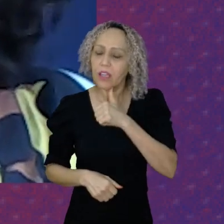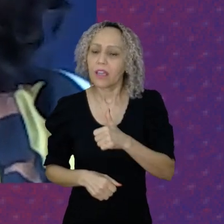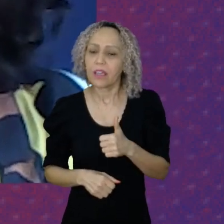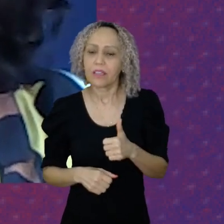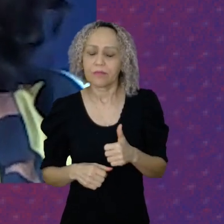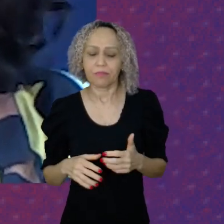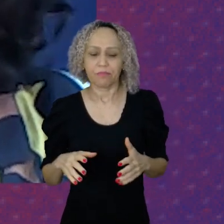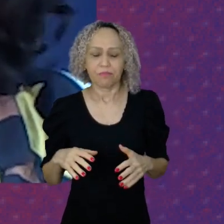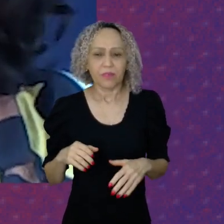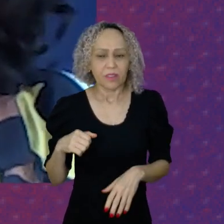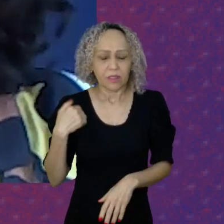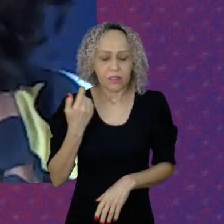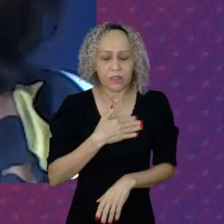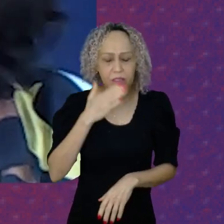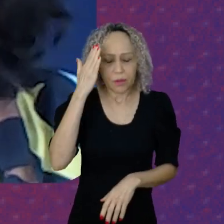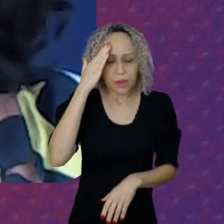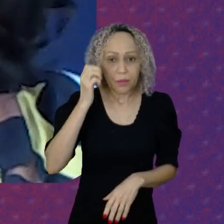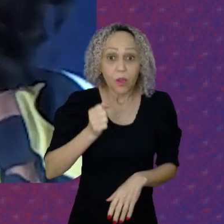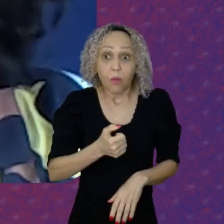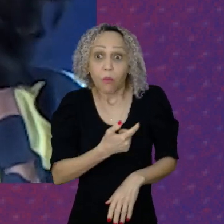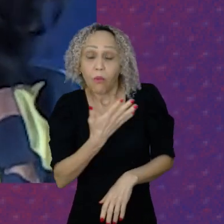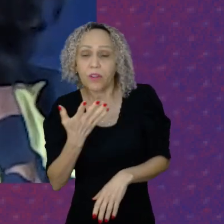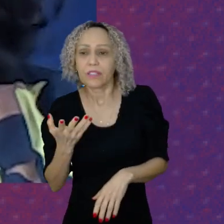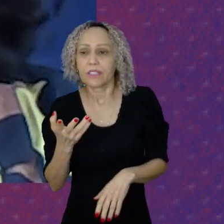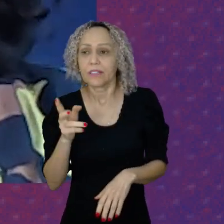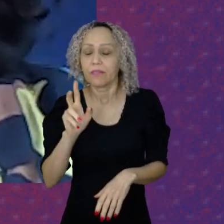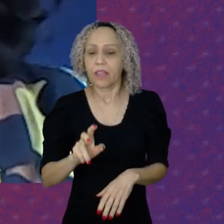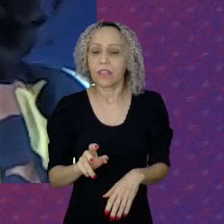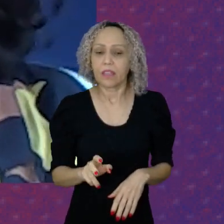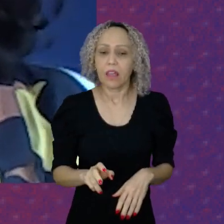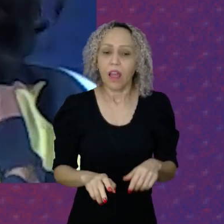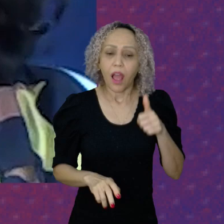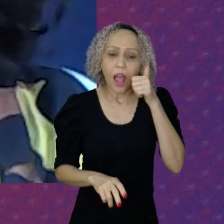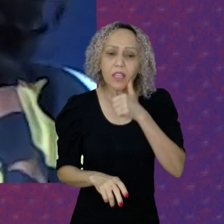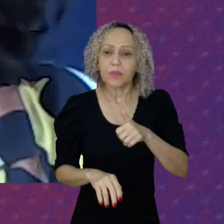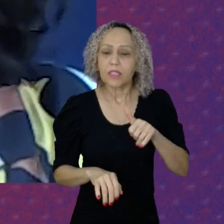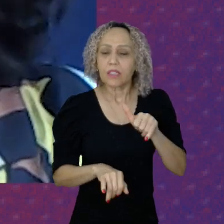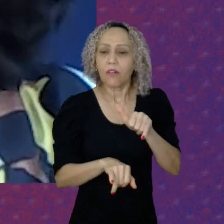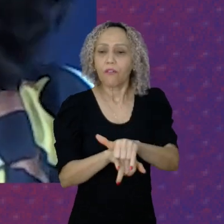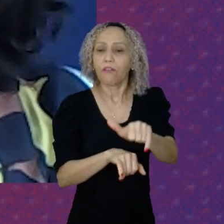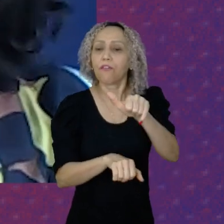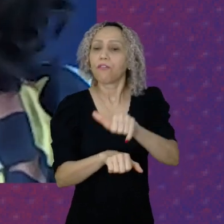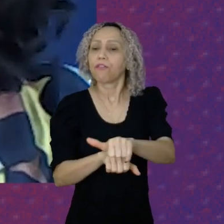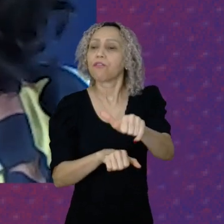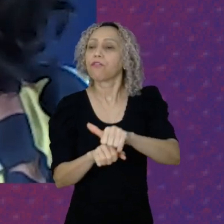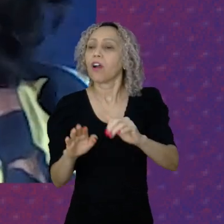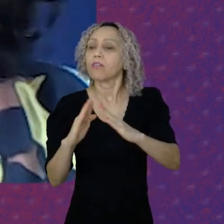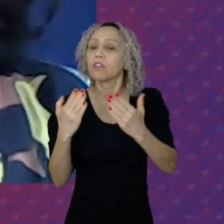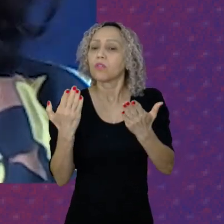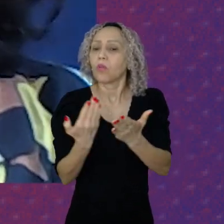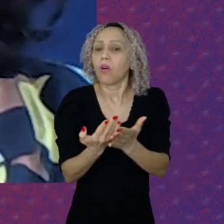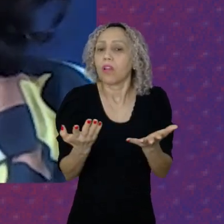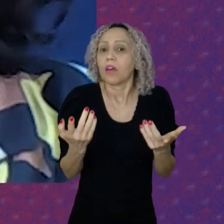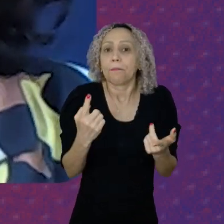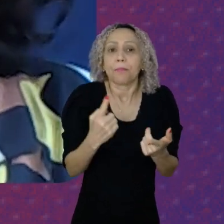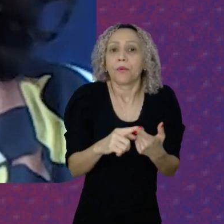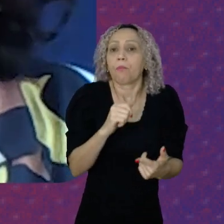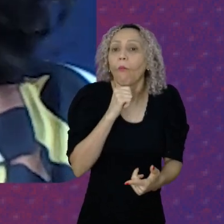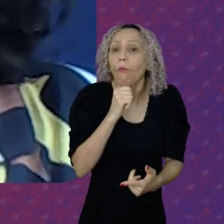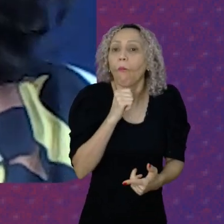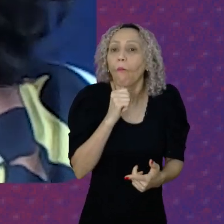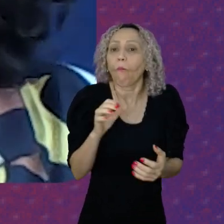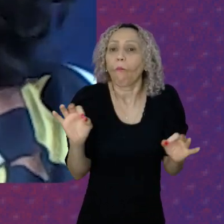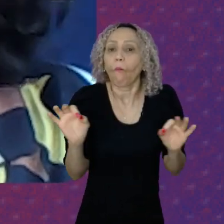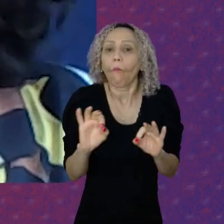vezes nós temos meninas que faltam aulas porque não têm acesso a um absorvente, né? Então, não